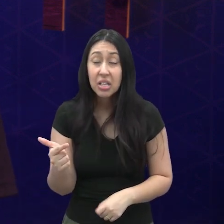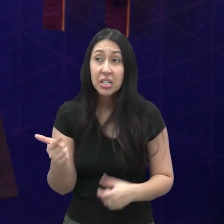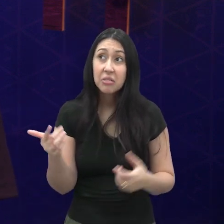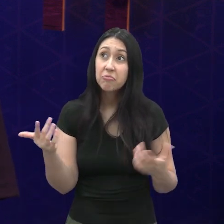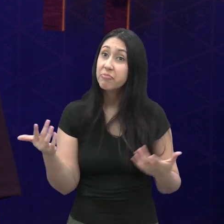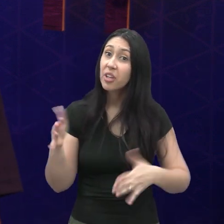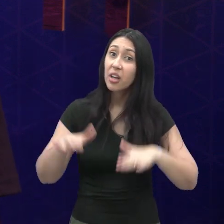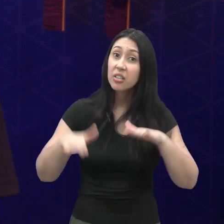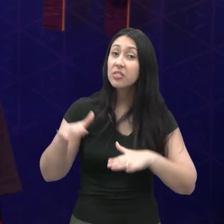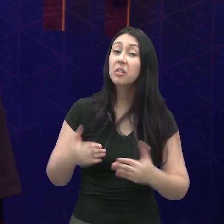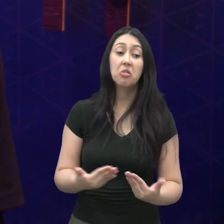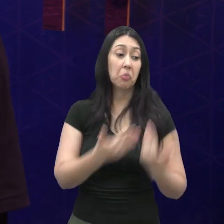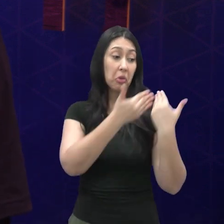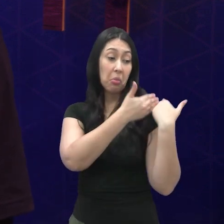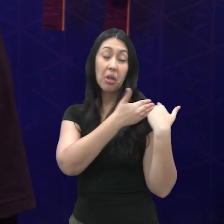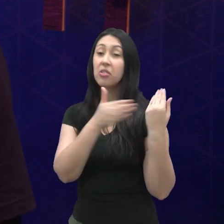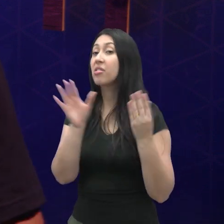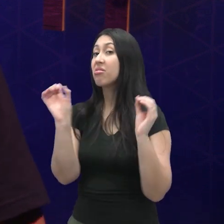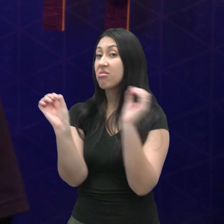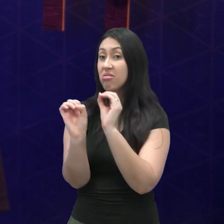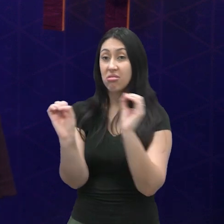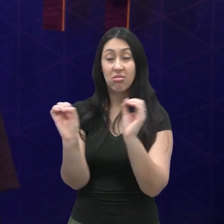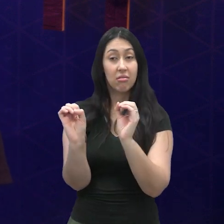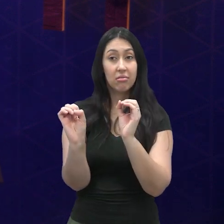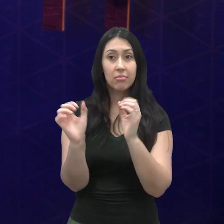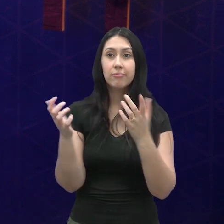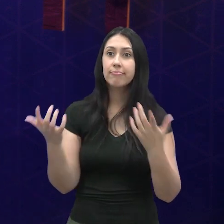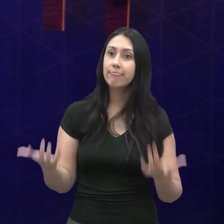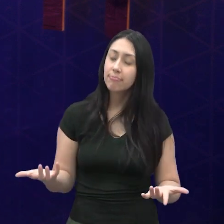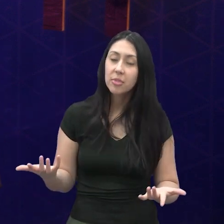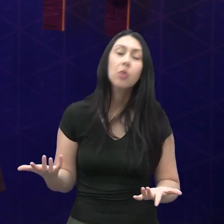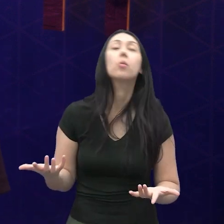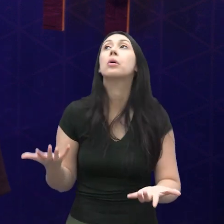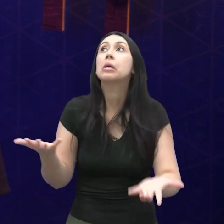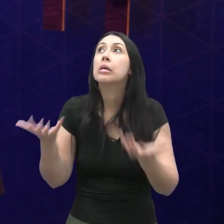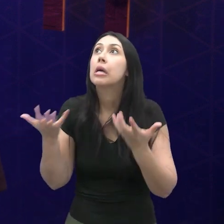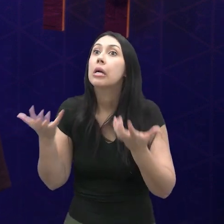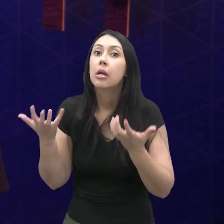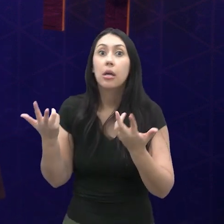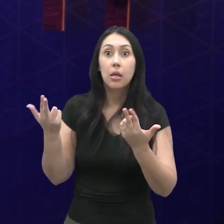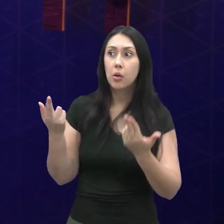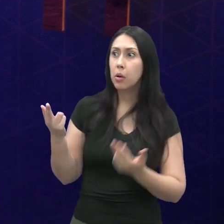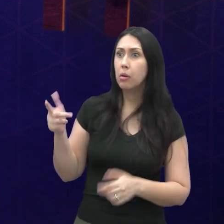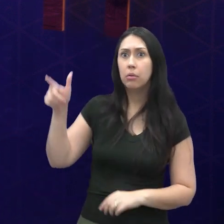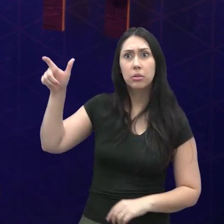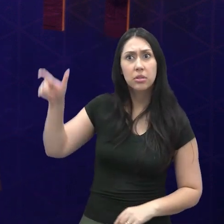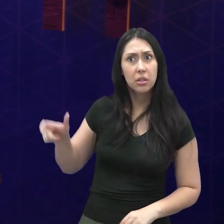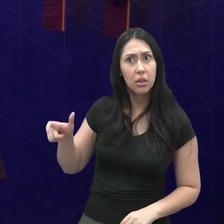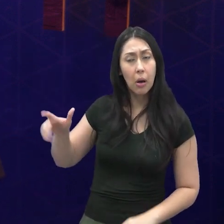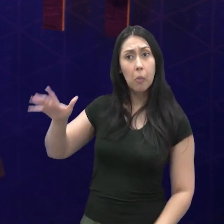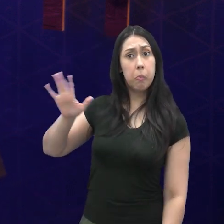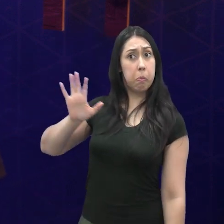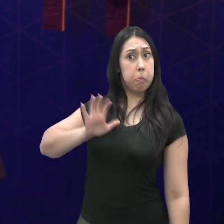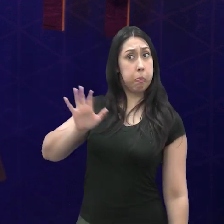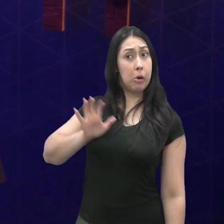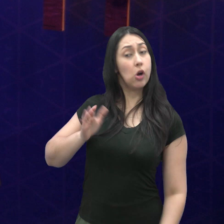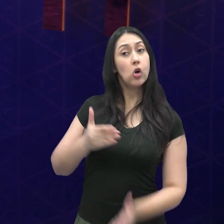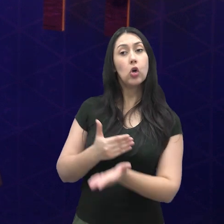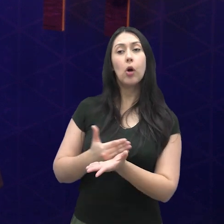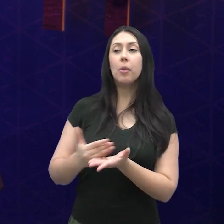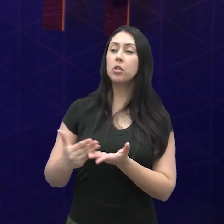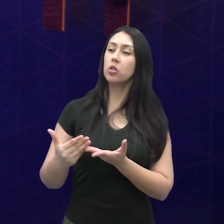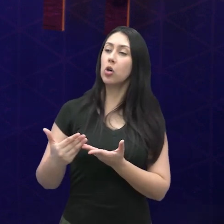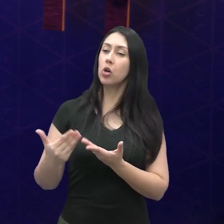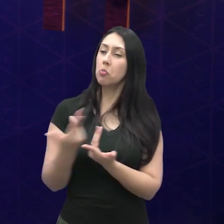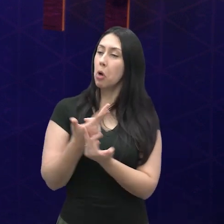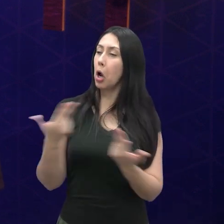ou que não têm responsabilidade, né? Então, essa busca, que nem esse cara aqui, milionário, começou a fazer